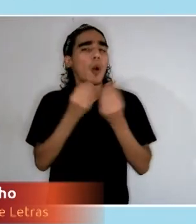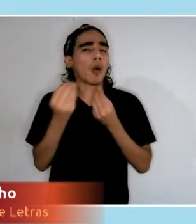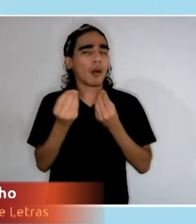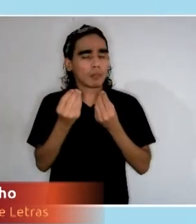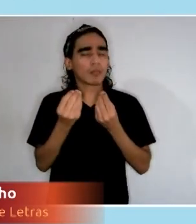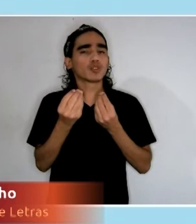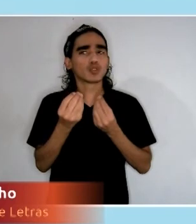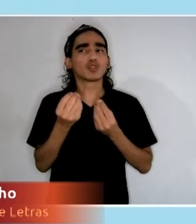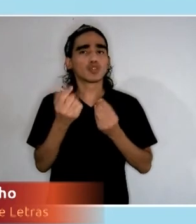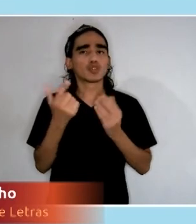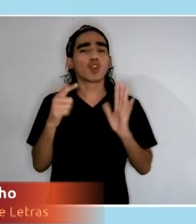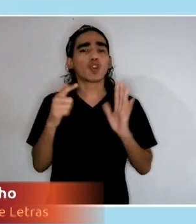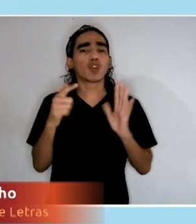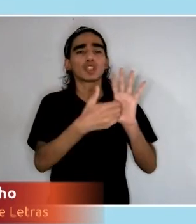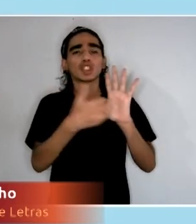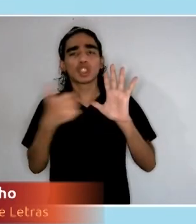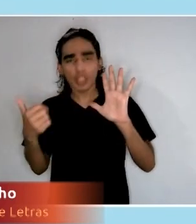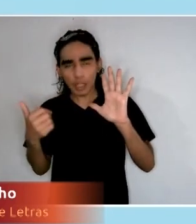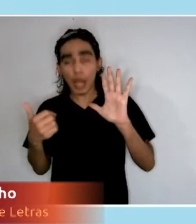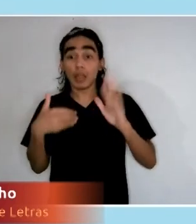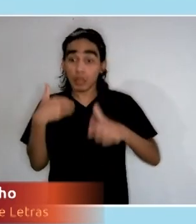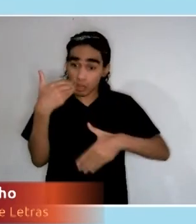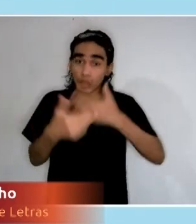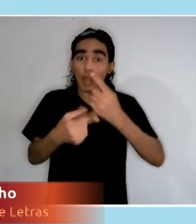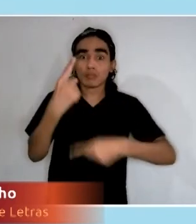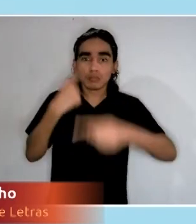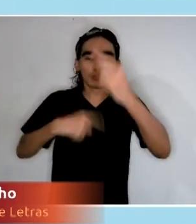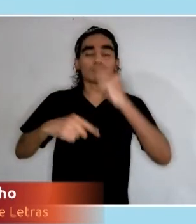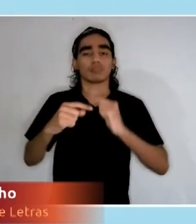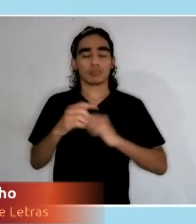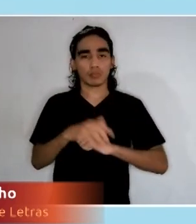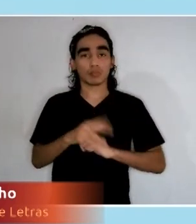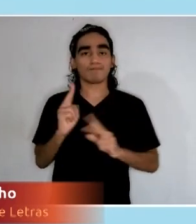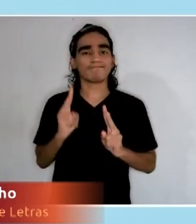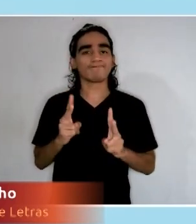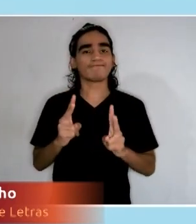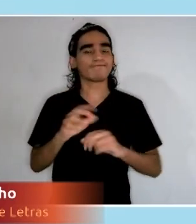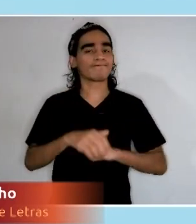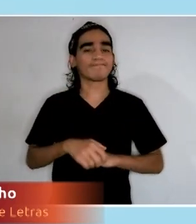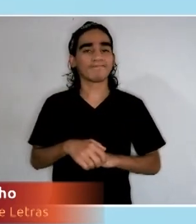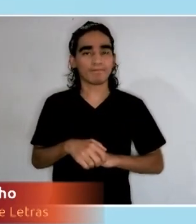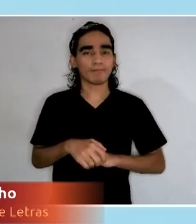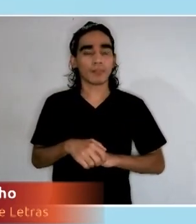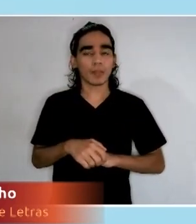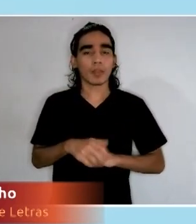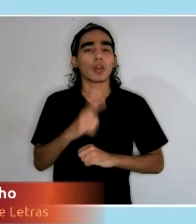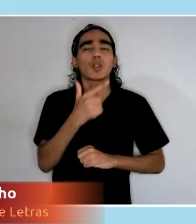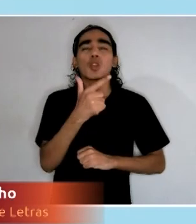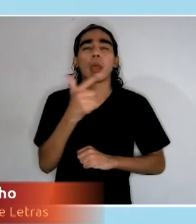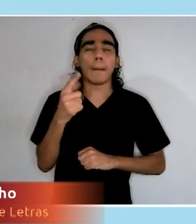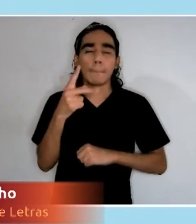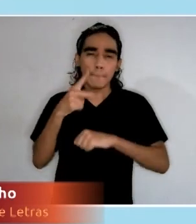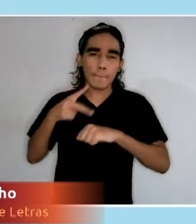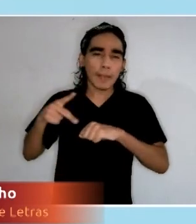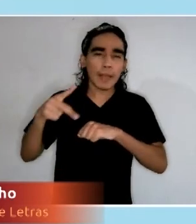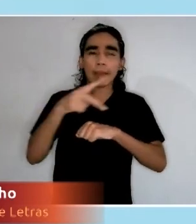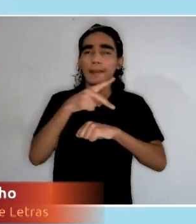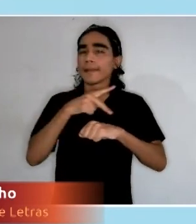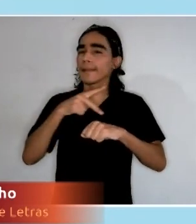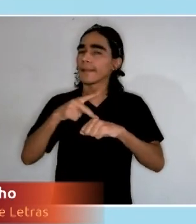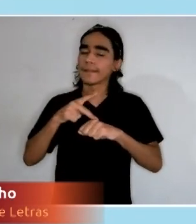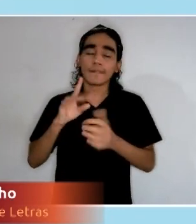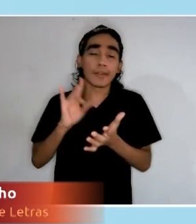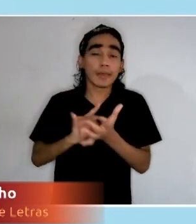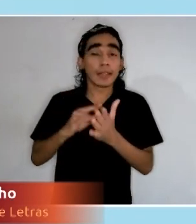país novamente nos trilhos de desenvolvimento. Eu sempre, não existe país realmente